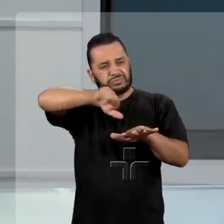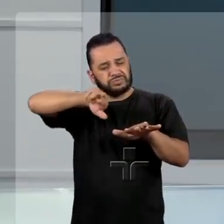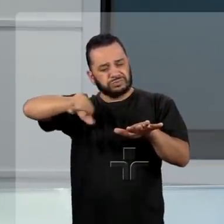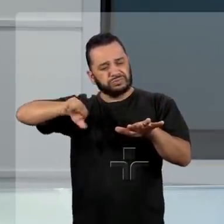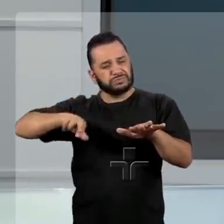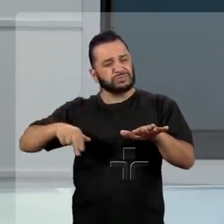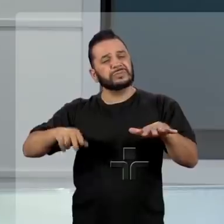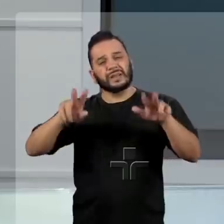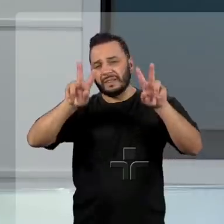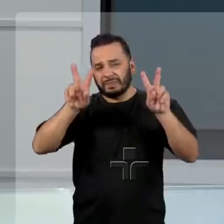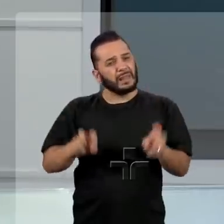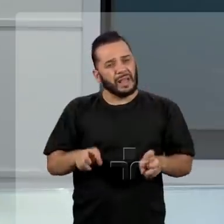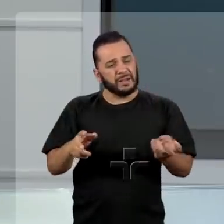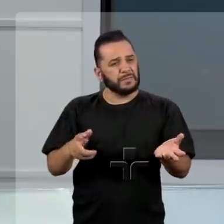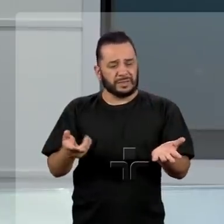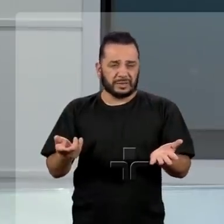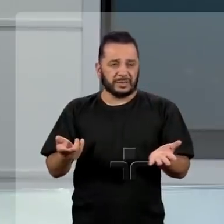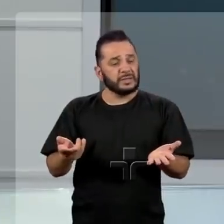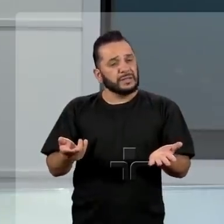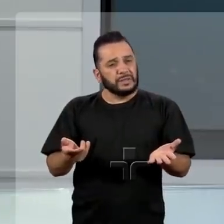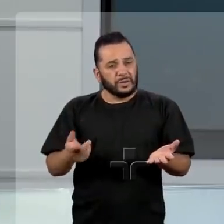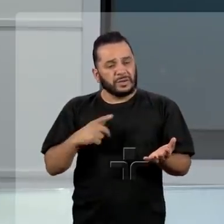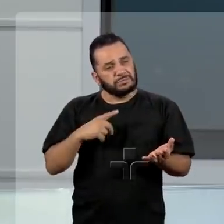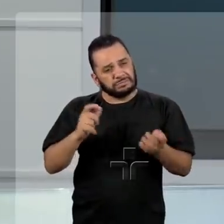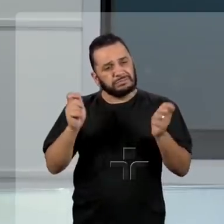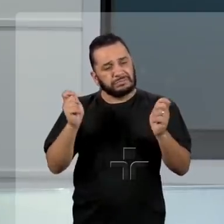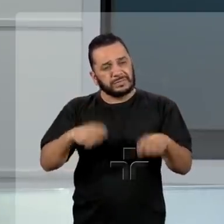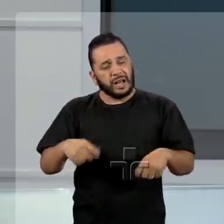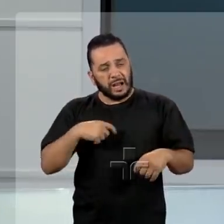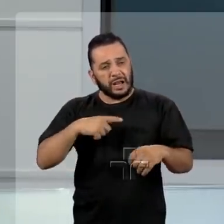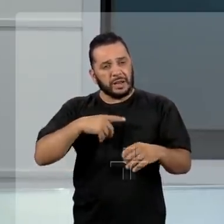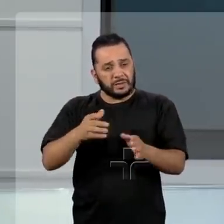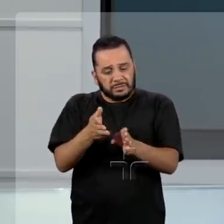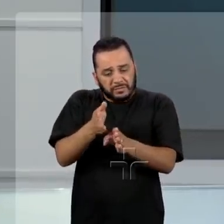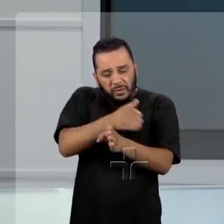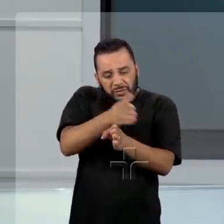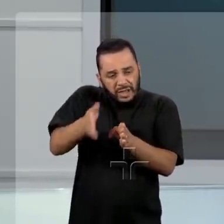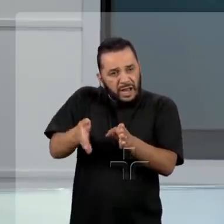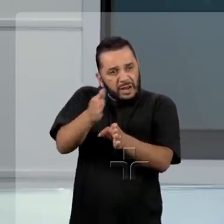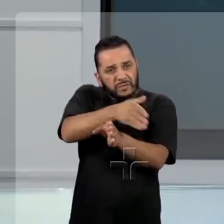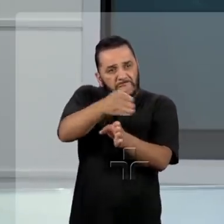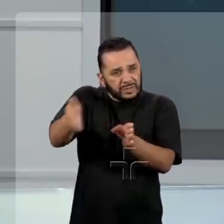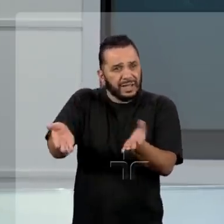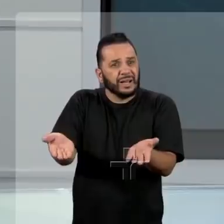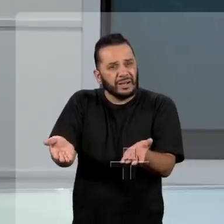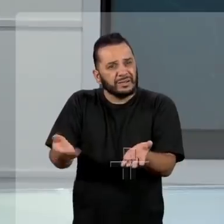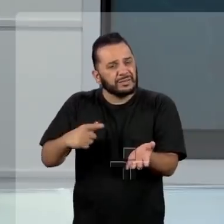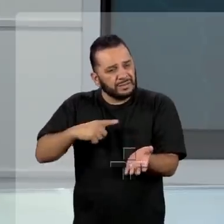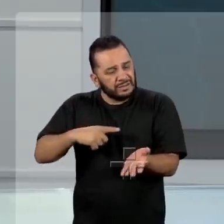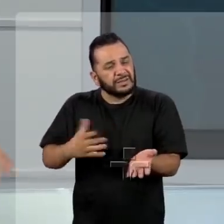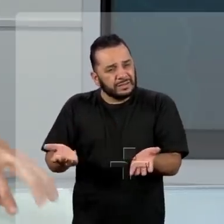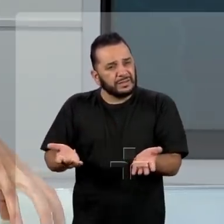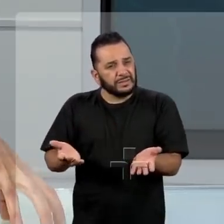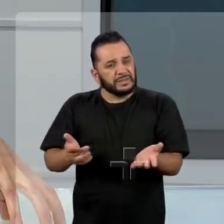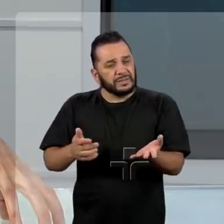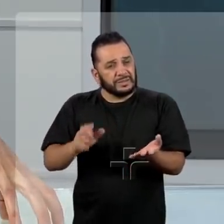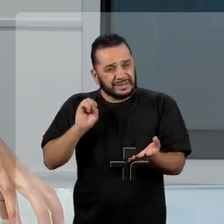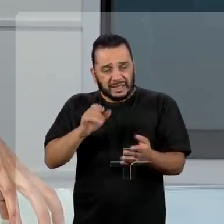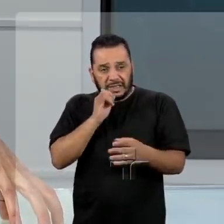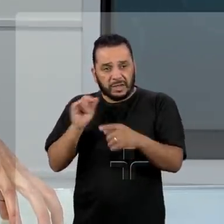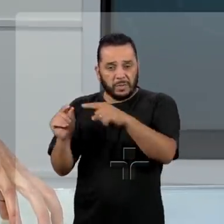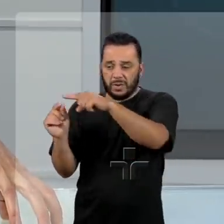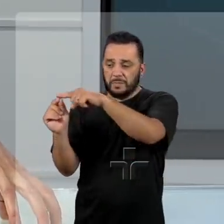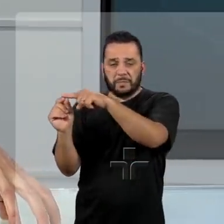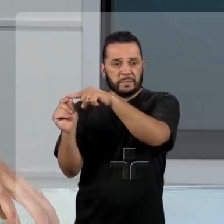temas transnacionais que envolvem países limítrofes, países que têm fronteiras vivas compartilhadas. Reduzir o Mercosul à